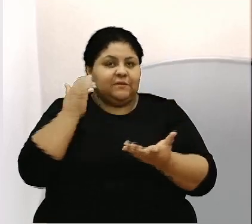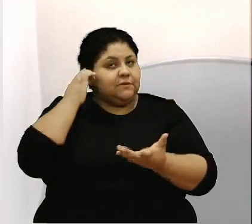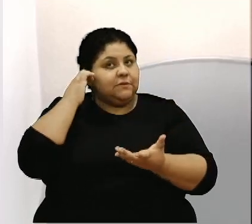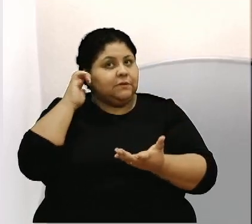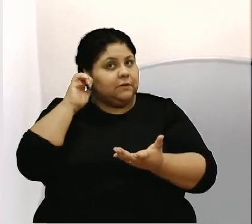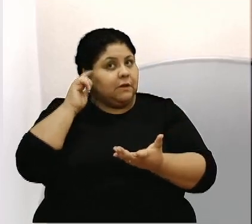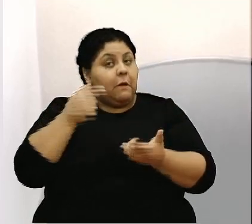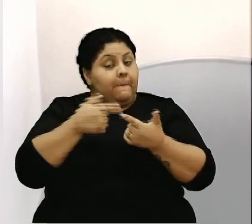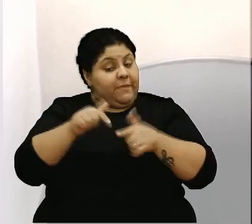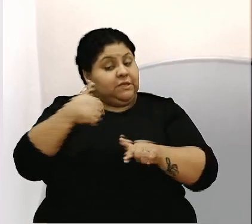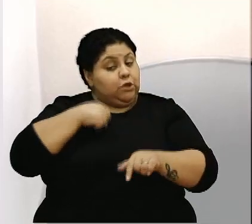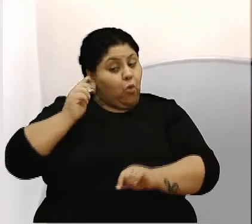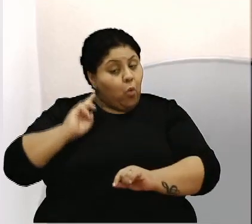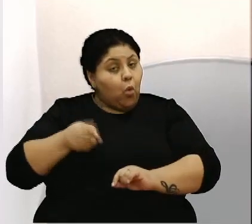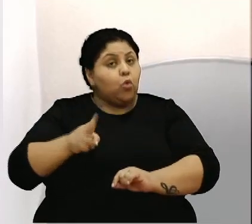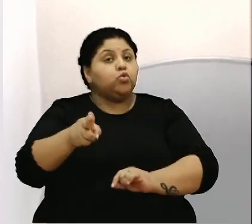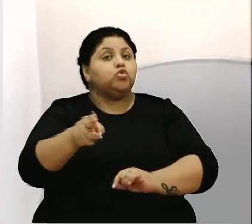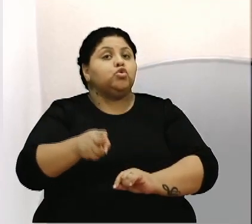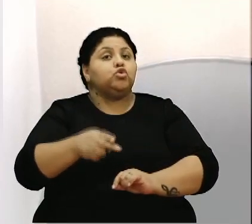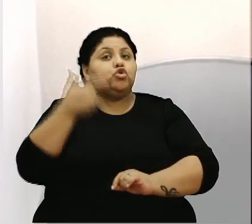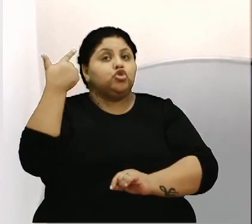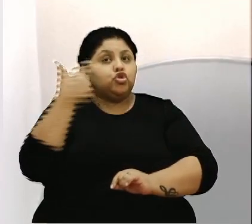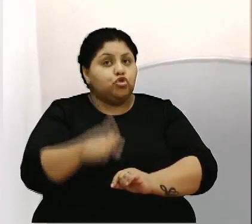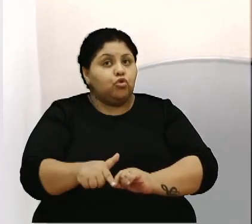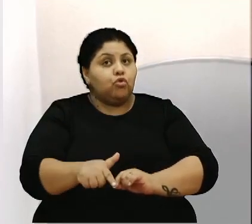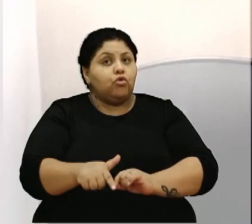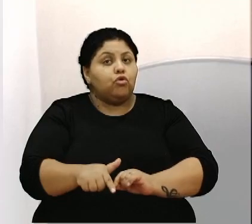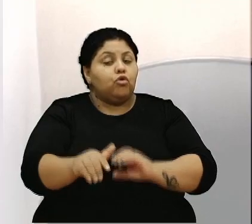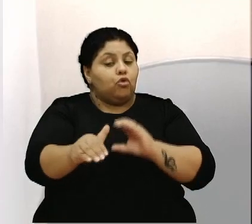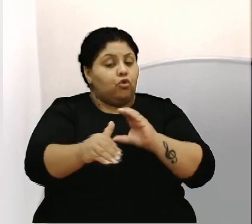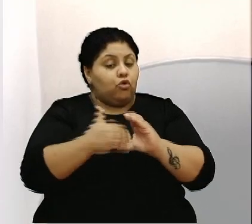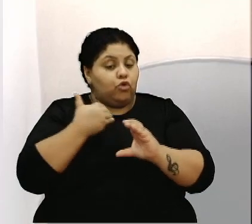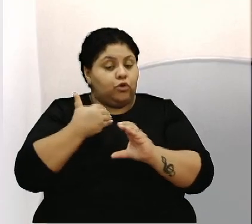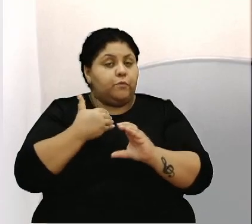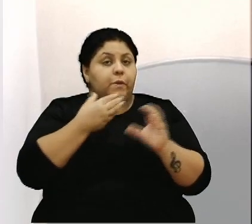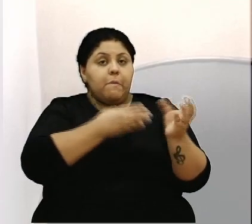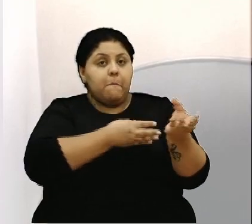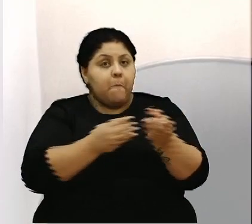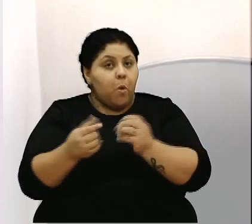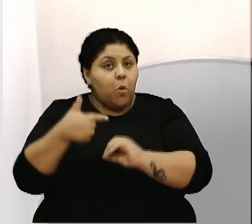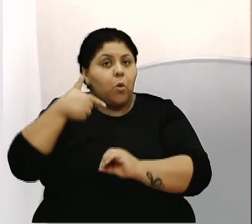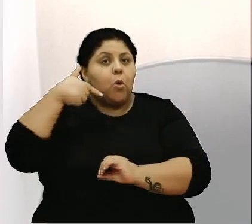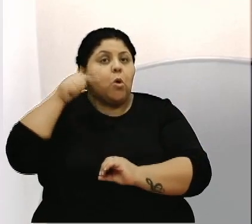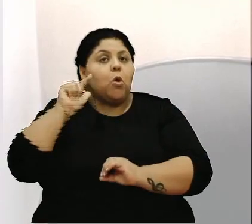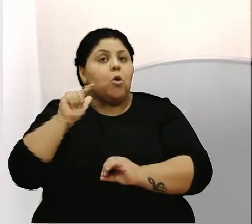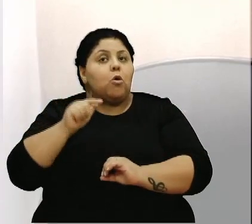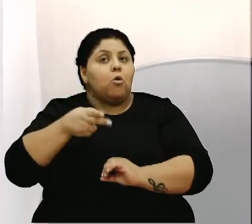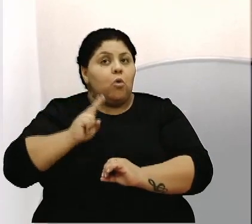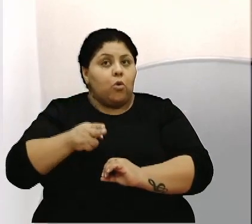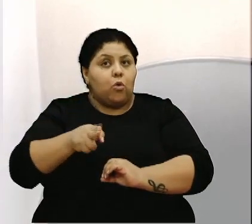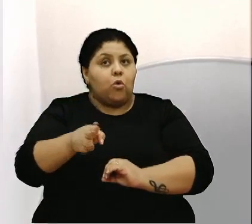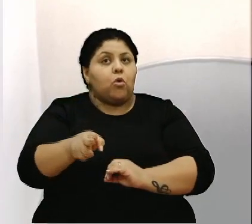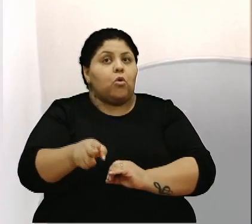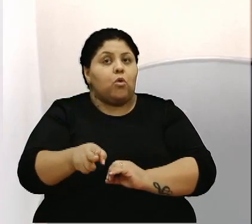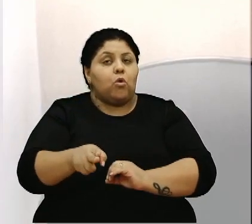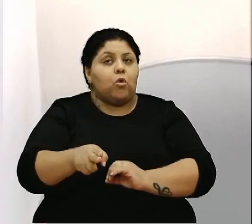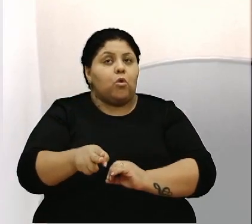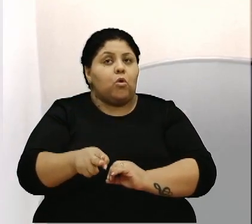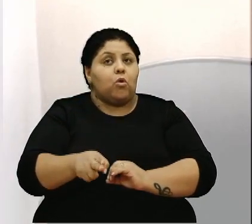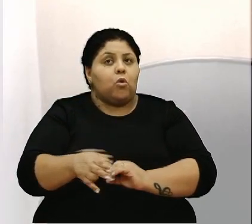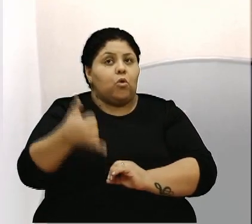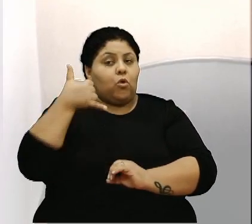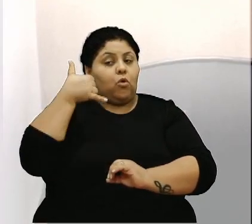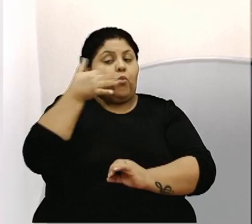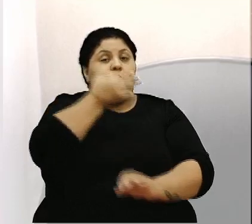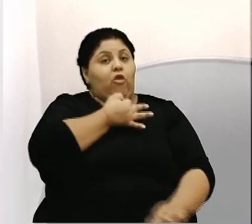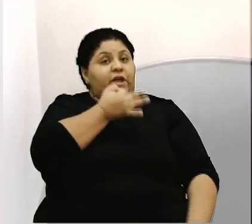desisto. Vou novamente insistir, recebi diversos ontem e vou insistir que se o canal é esse do